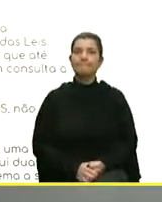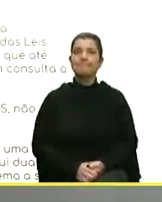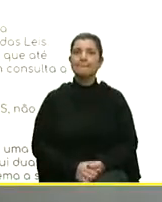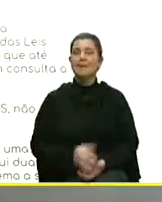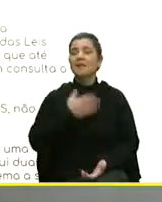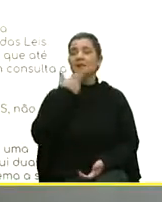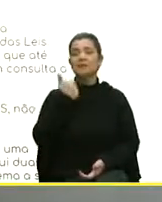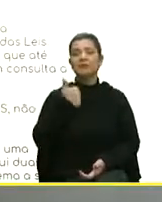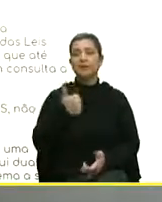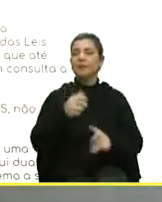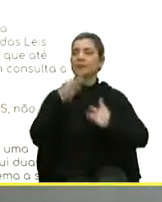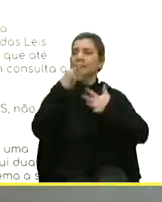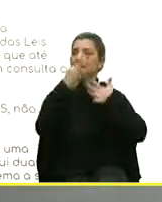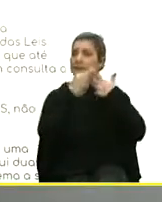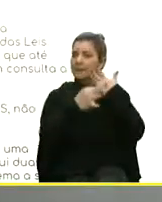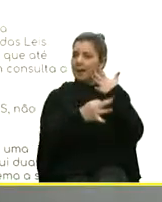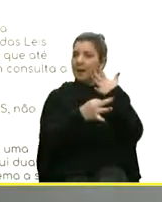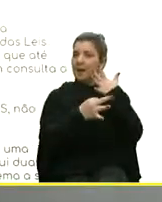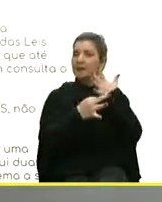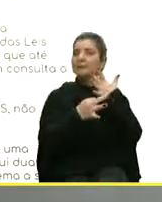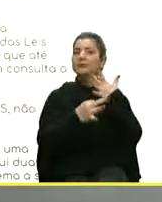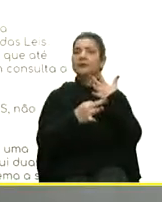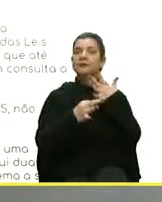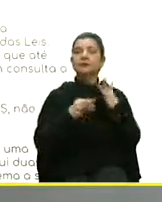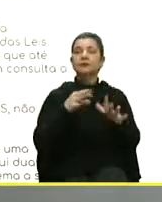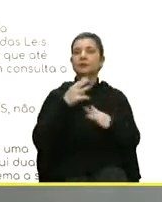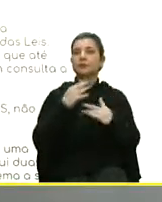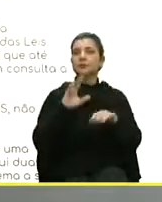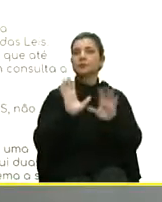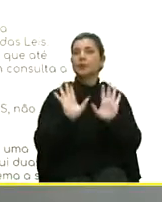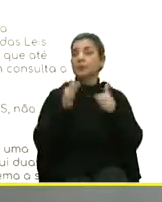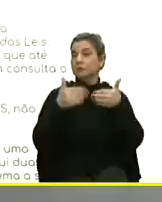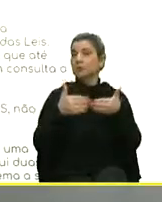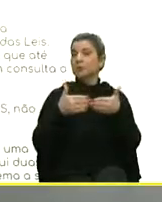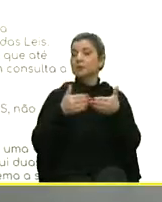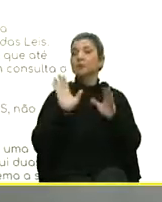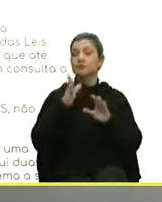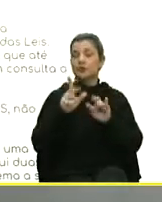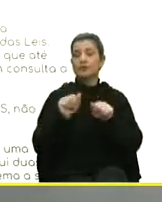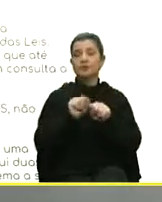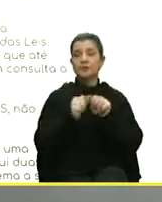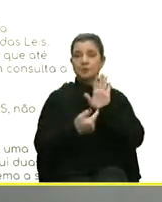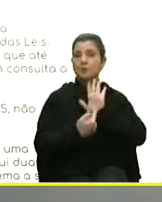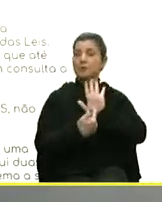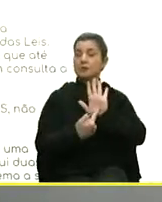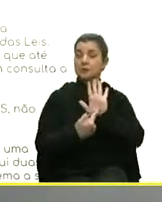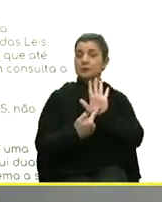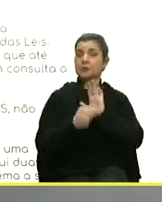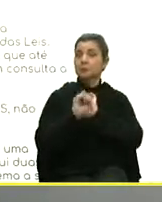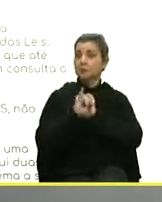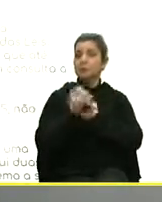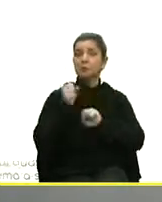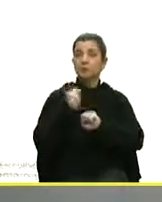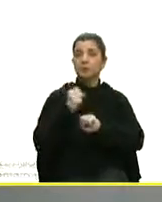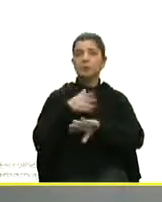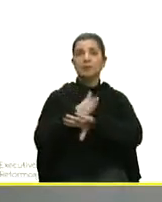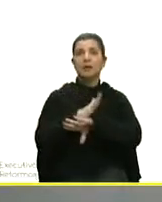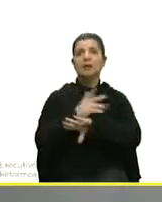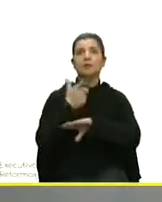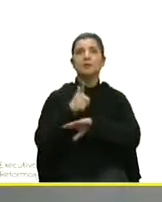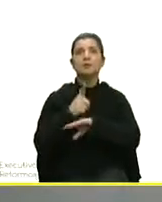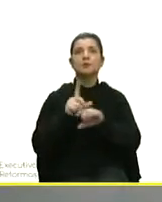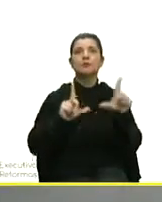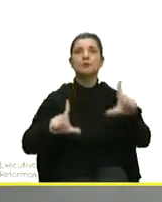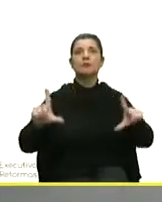não vale a pena entrar aqui no detalhamento daquilo que a gente trouxe durante a a comissão a gente já fez uma apresentação sobre isso se puder passar por próximo slide